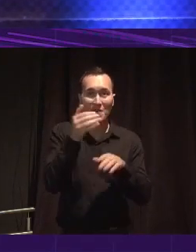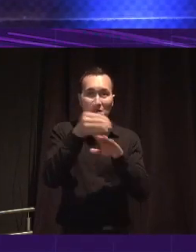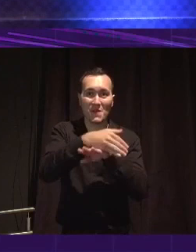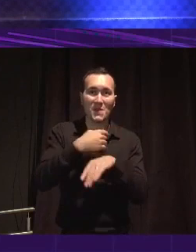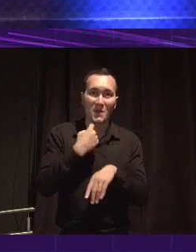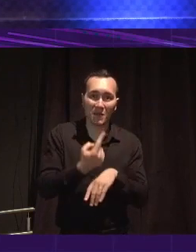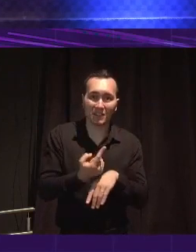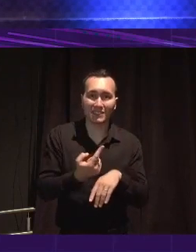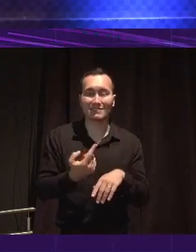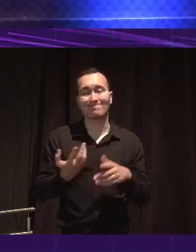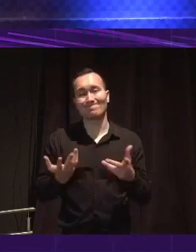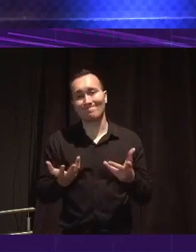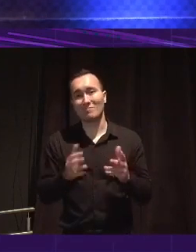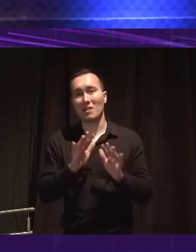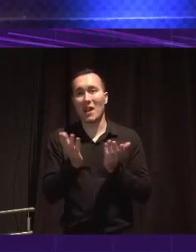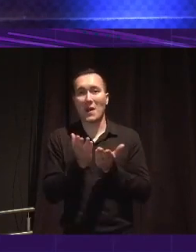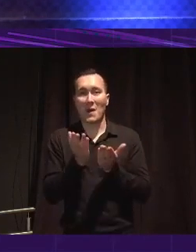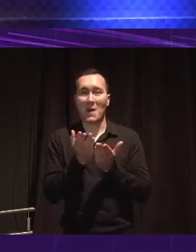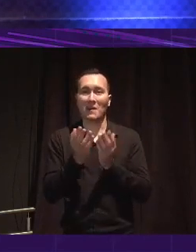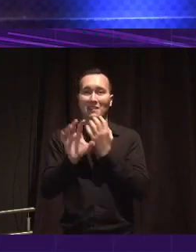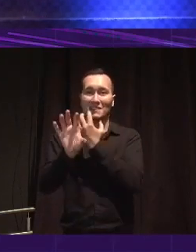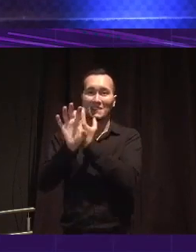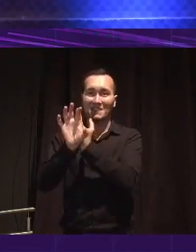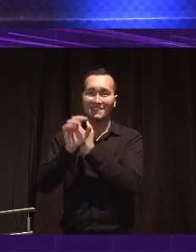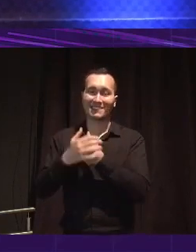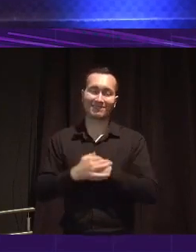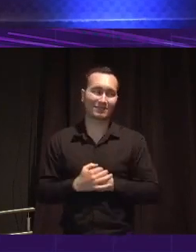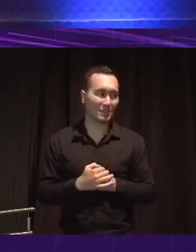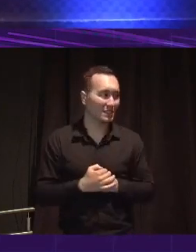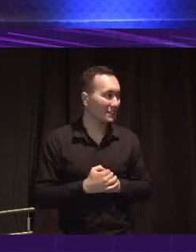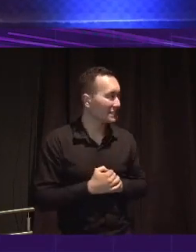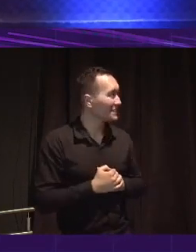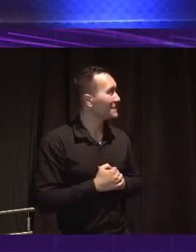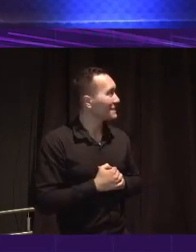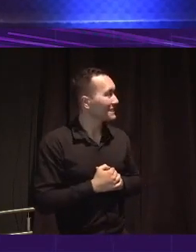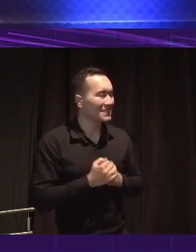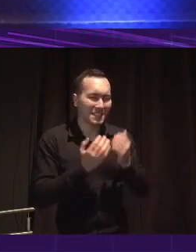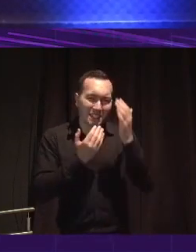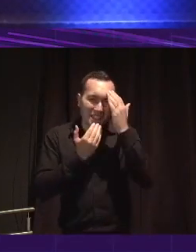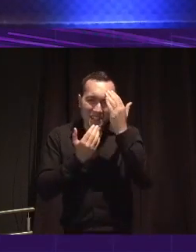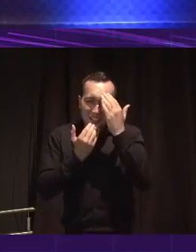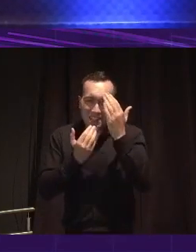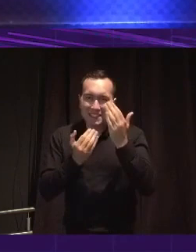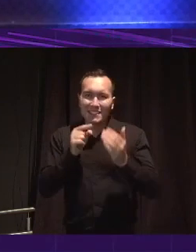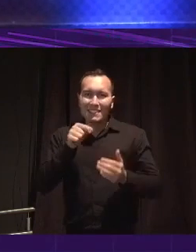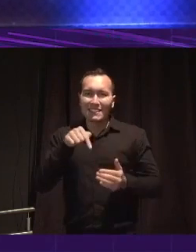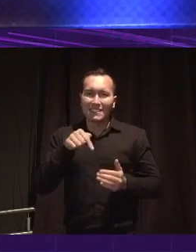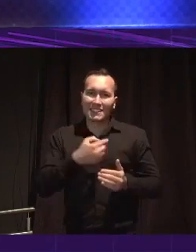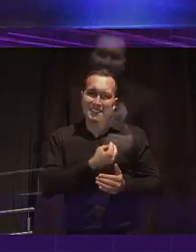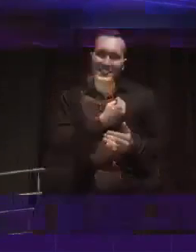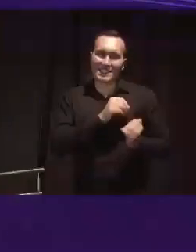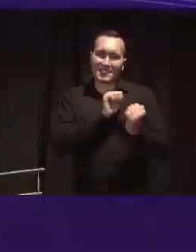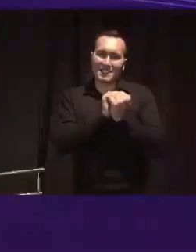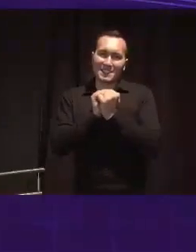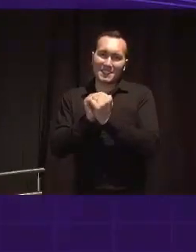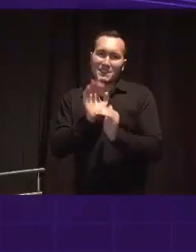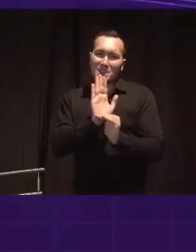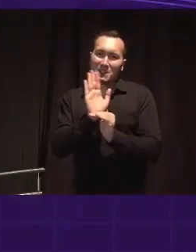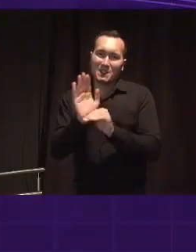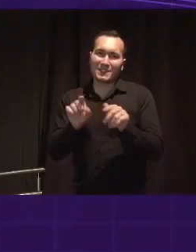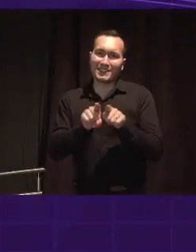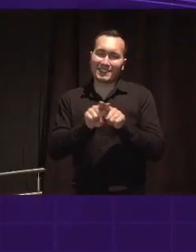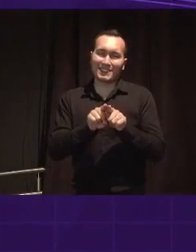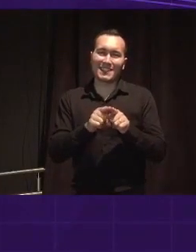Ju, se apresenta aí. Oi, pessoal, tudo bem? Um prazer estar aqui. Nossa, eu amo TDC, amo estar junto, ajudando. Então, só quero